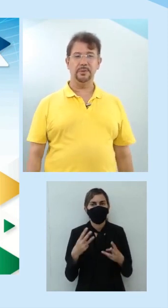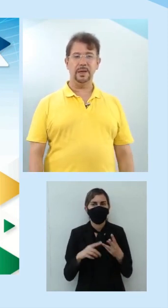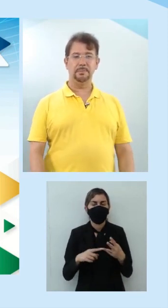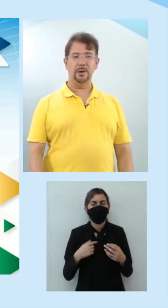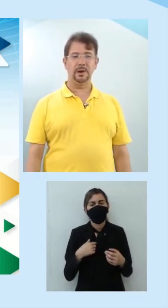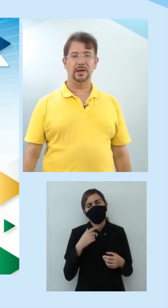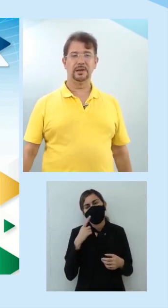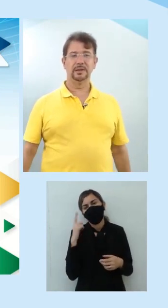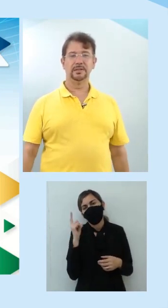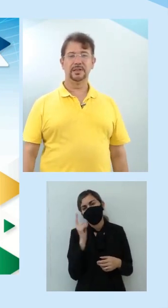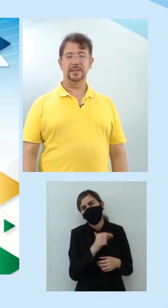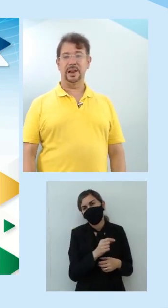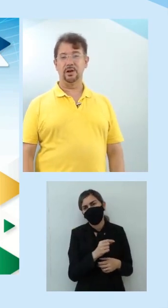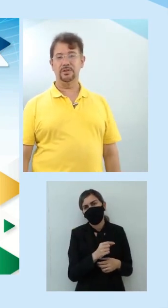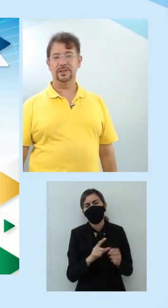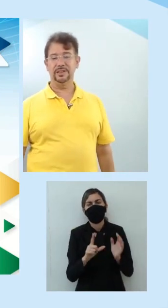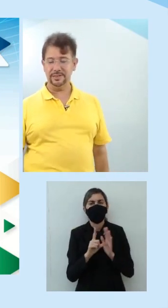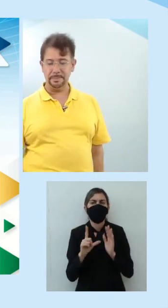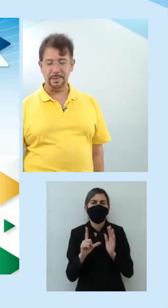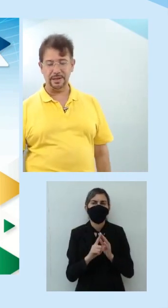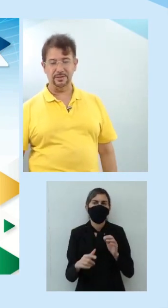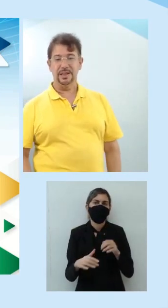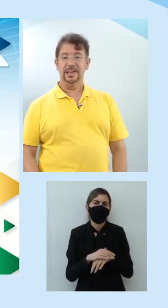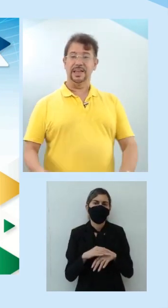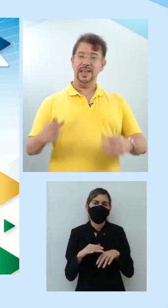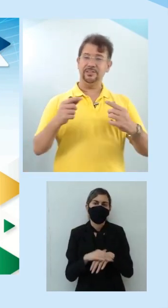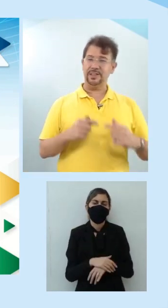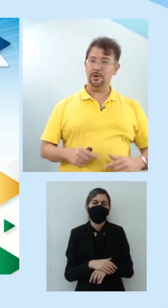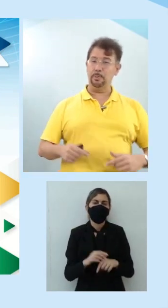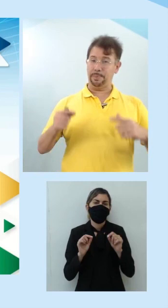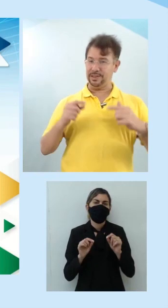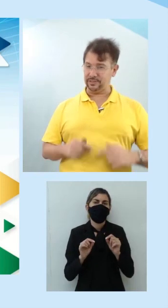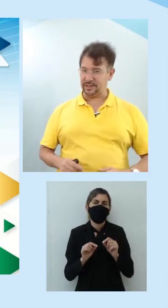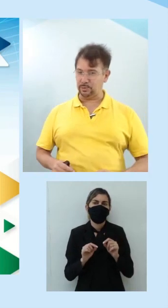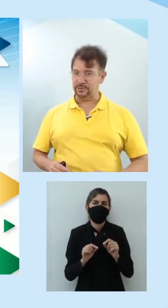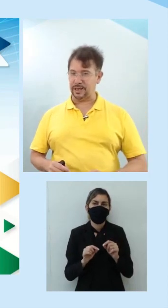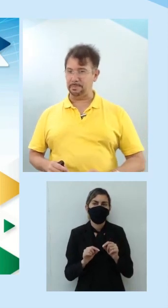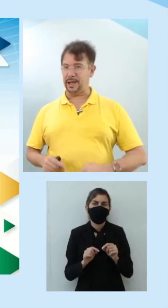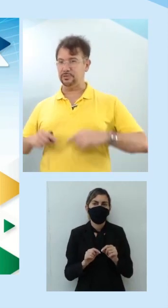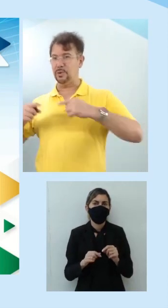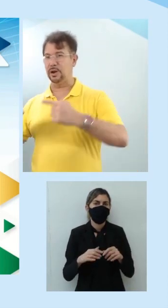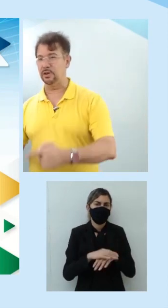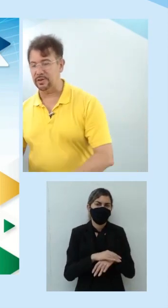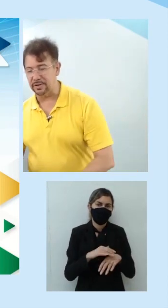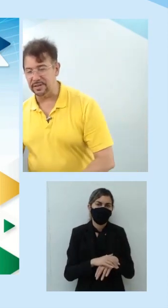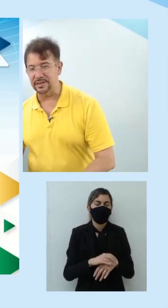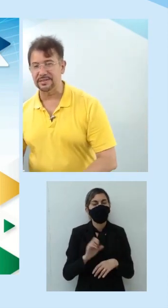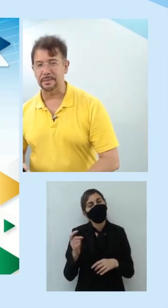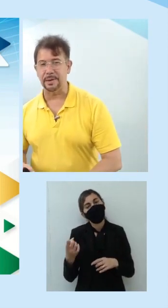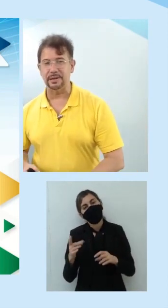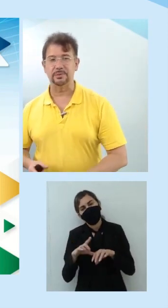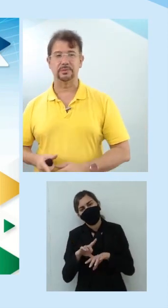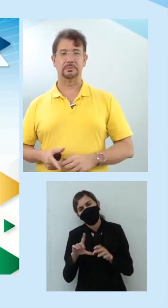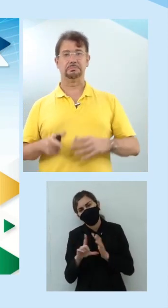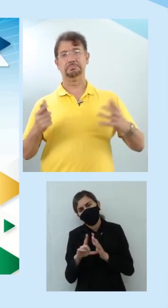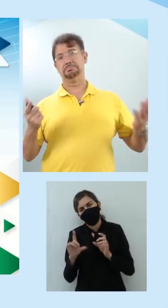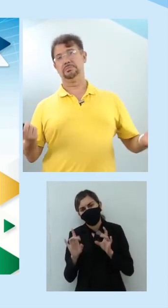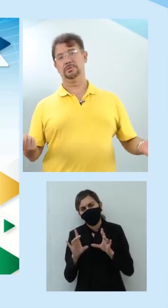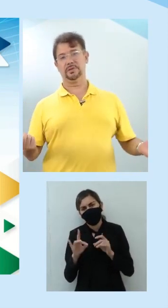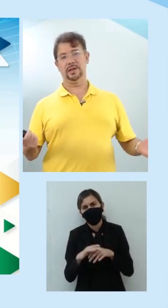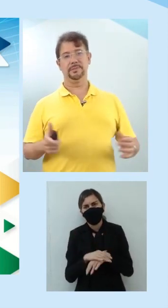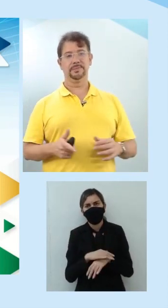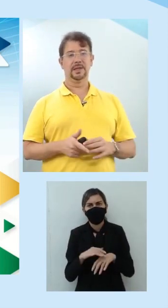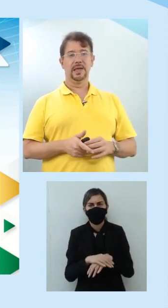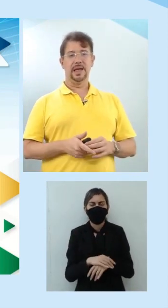pai foi embora da loja de sapatos. Quem está? O pai estava com sapatos ou a loja vendia sapatos?